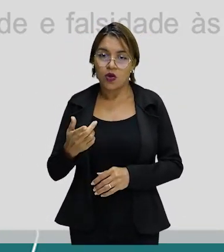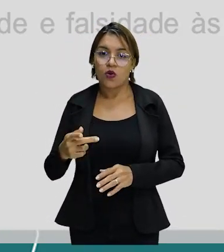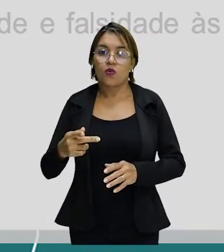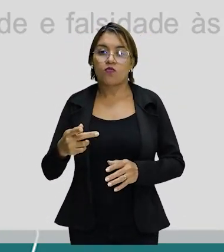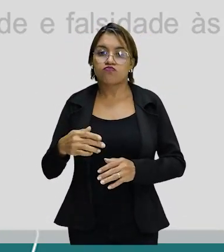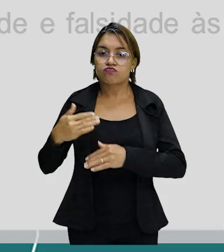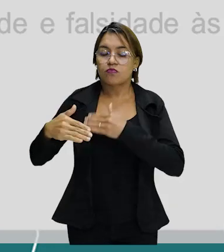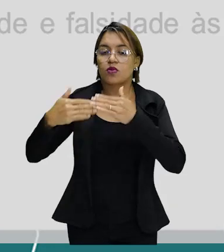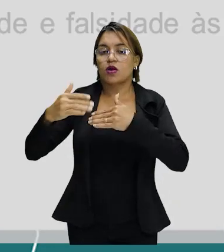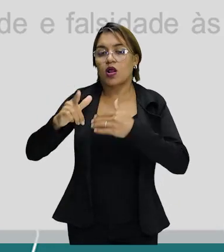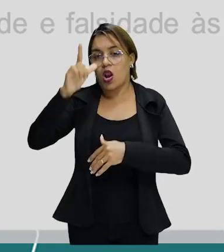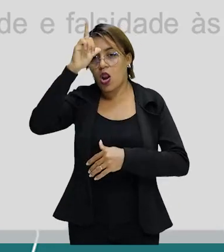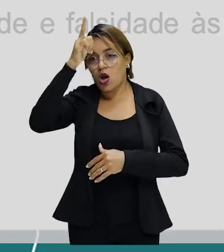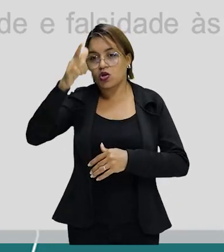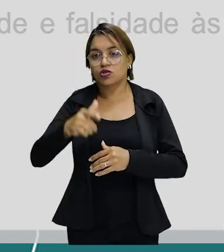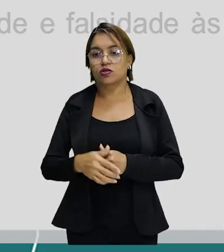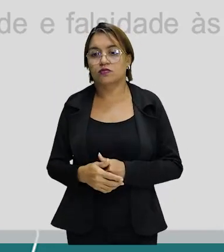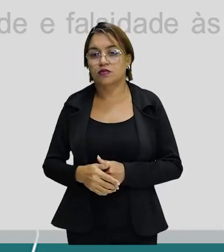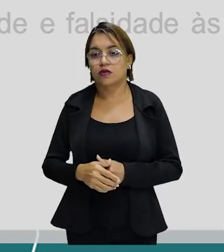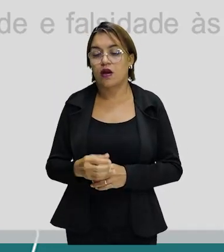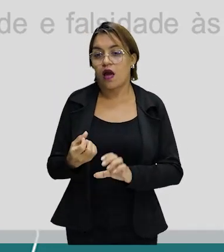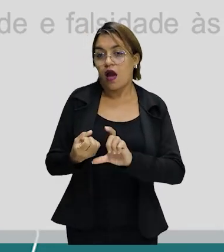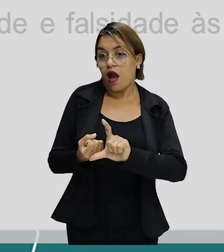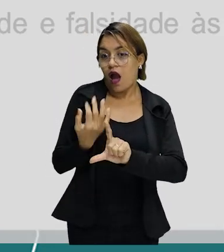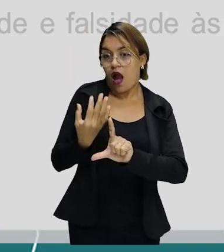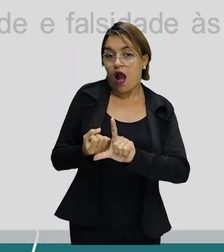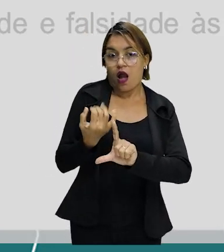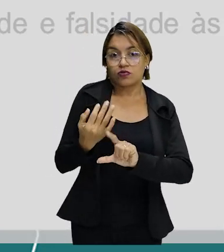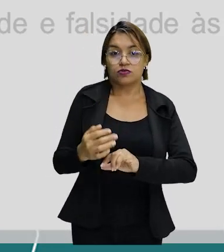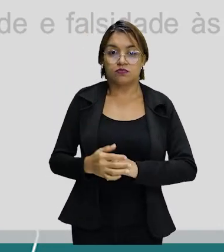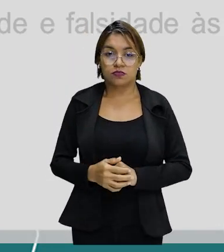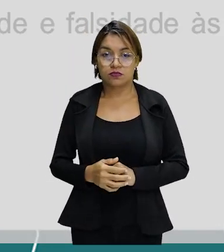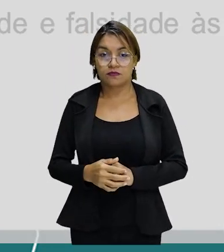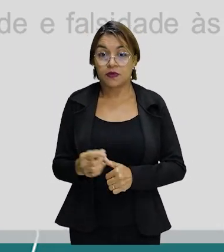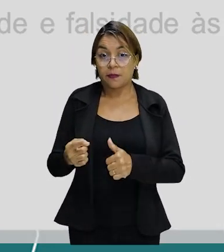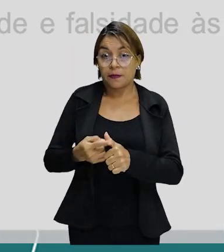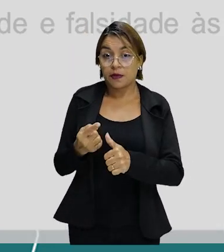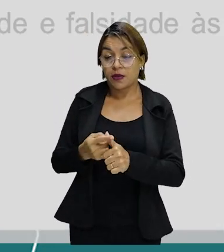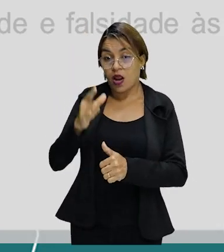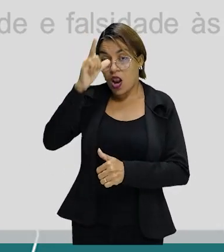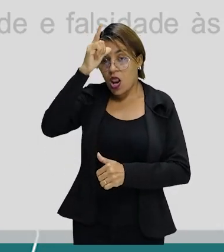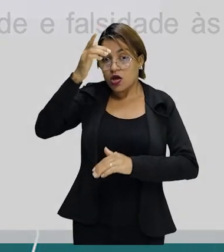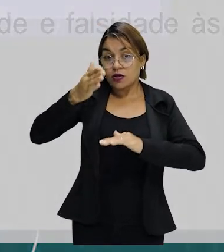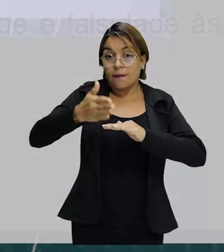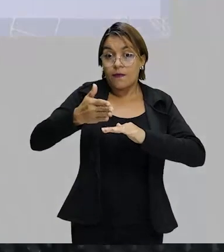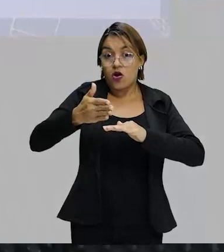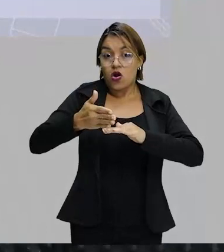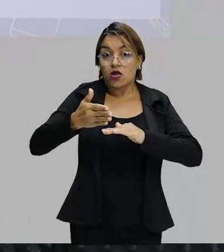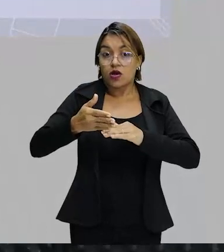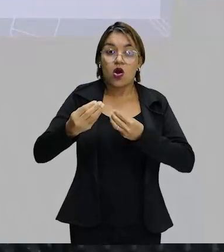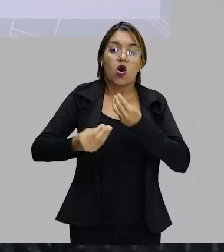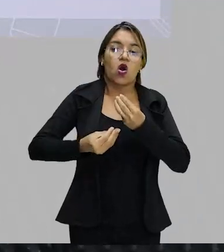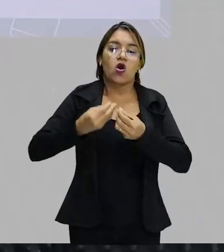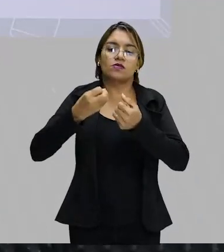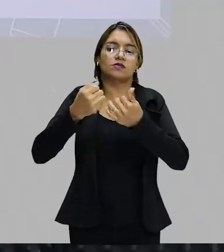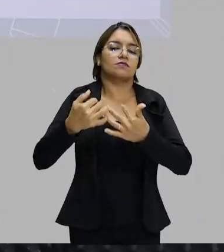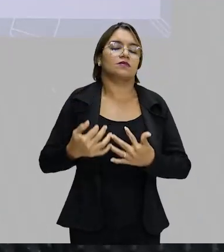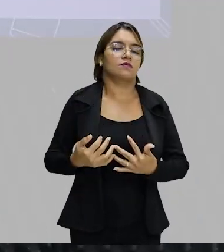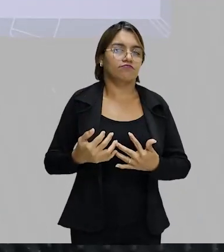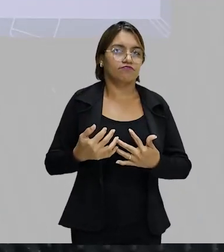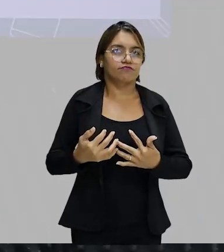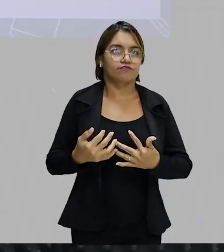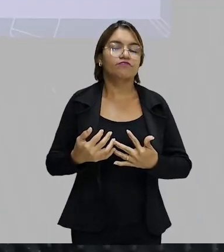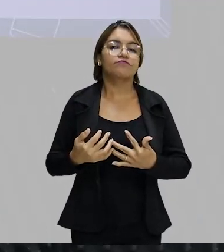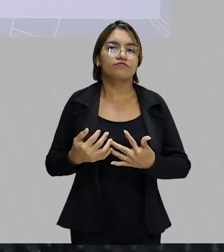foi aprimorada por vários pesquisadores. Sobre esta lógica moderna, podemos dizer que aqui nós estamos associando o tempo inteiro à